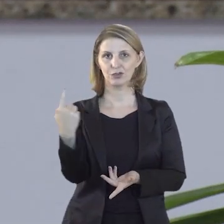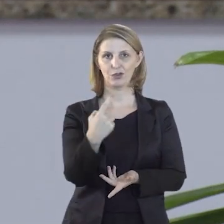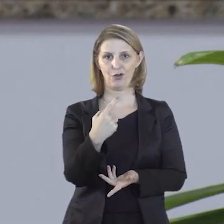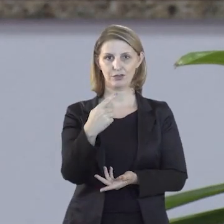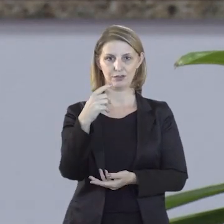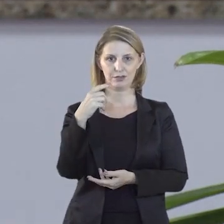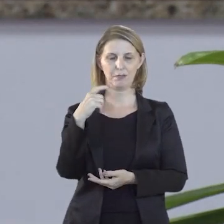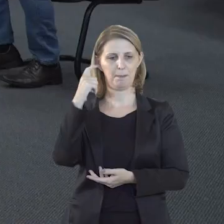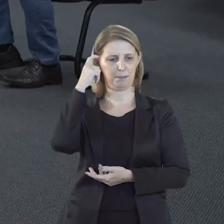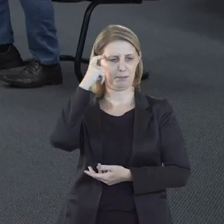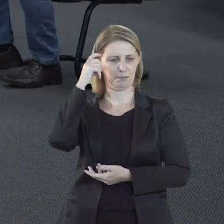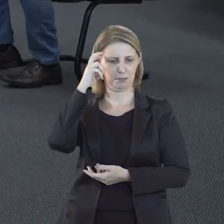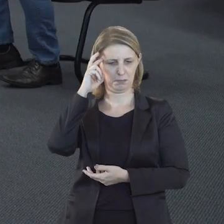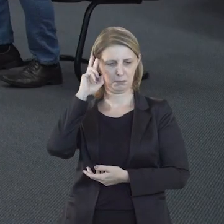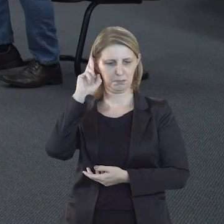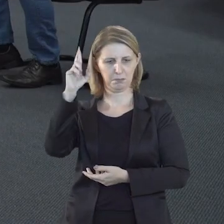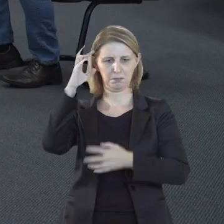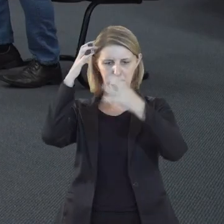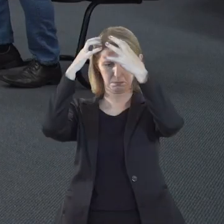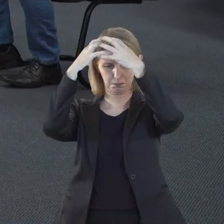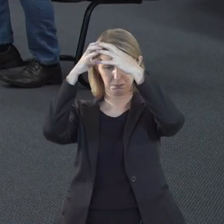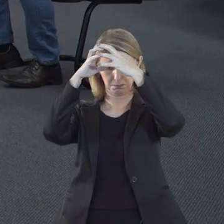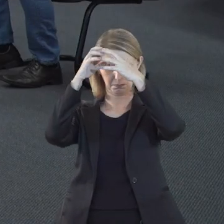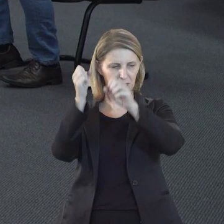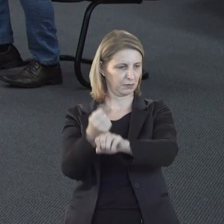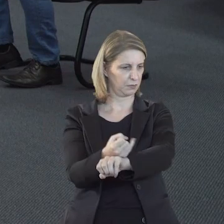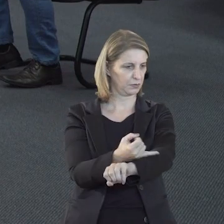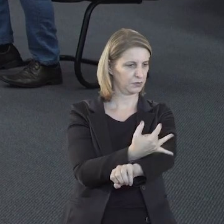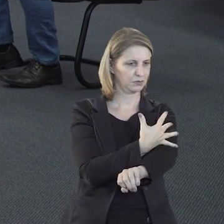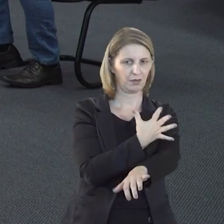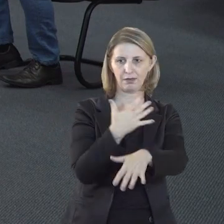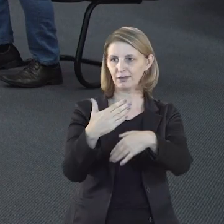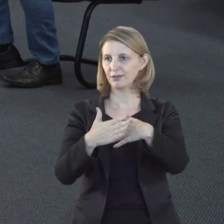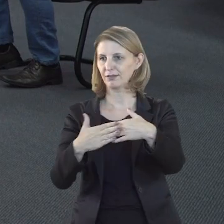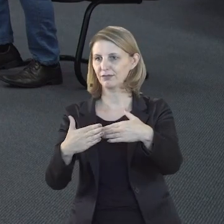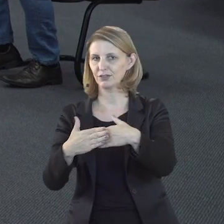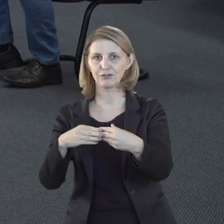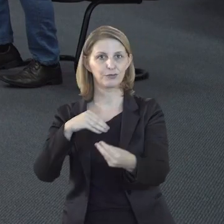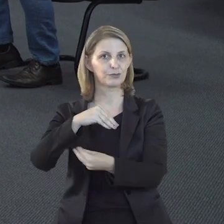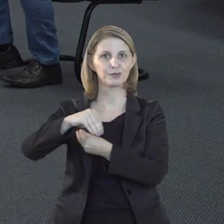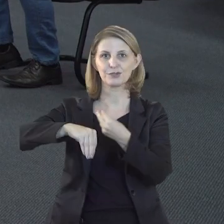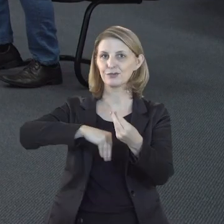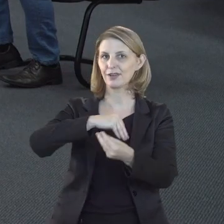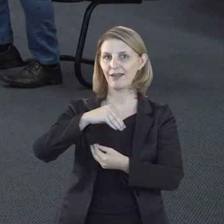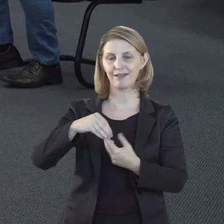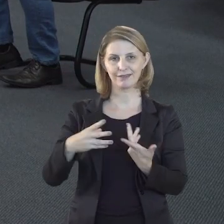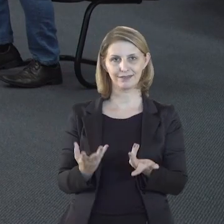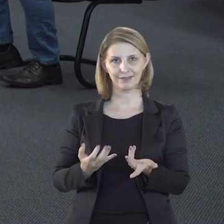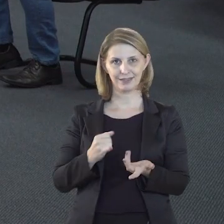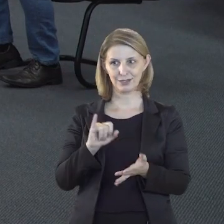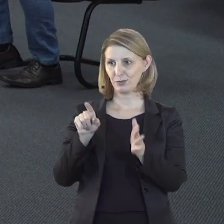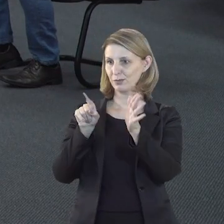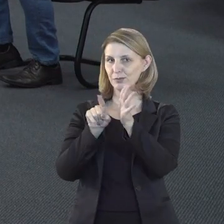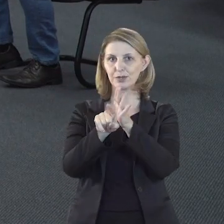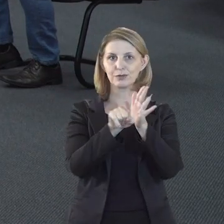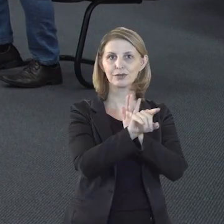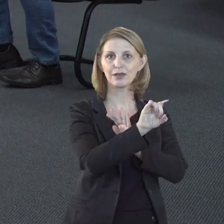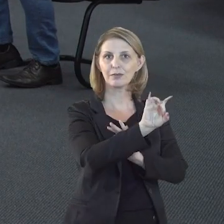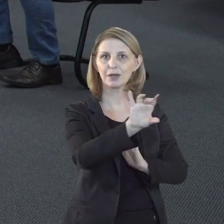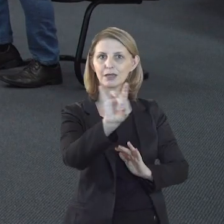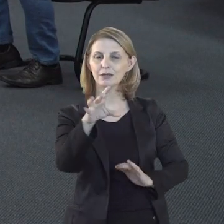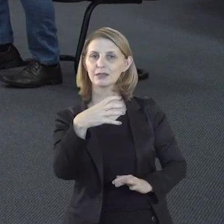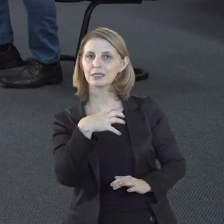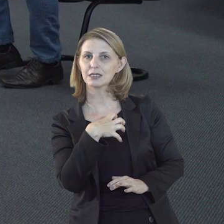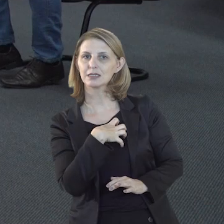aqui agora, nesse momento, nós somos racionais, cognitivos,